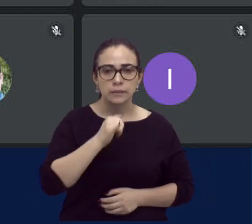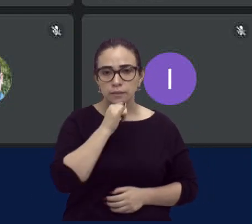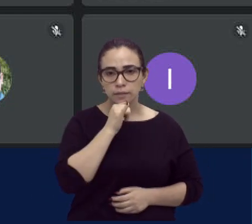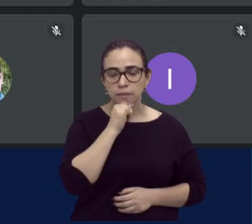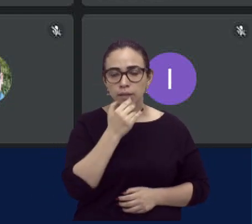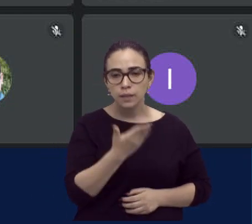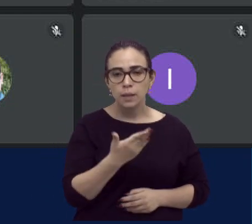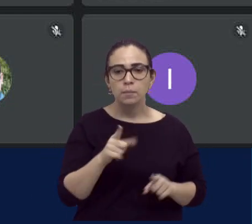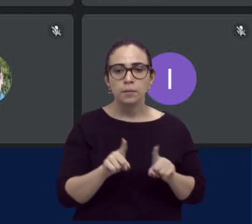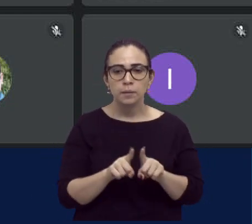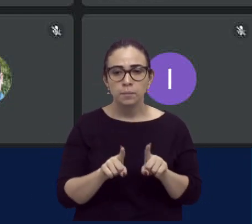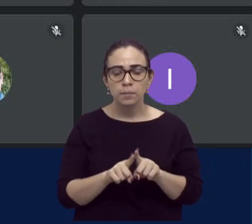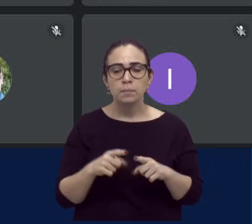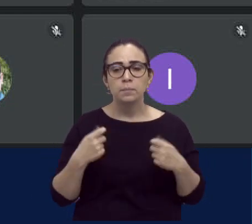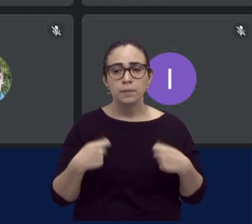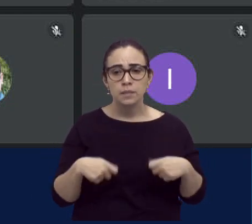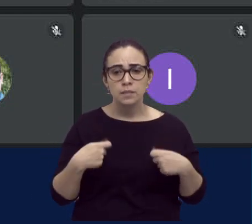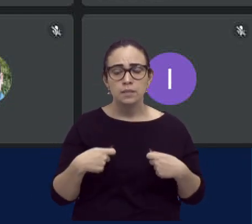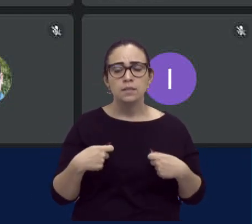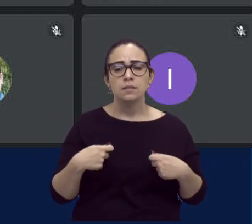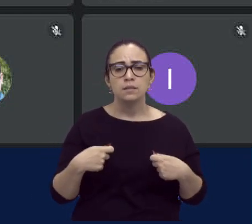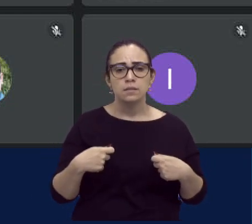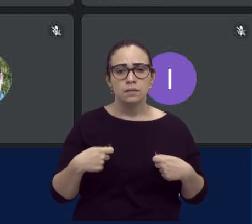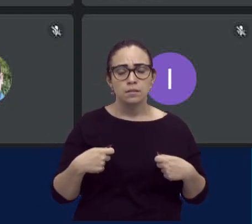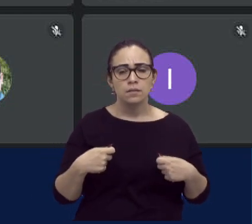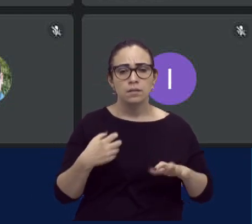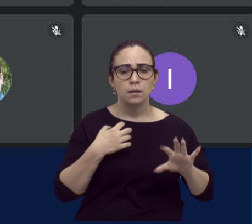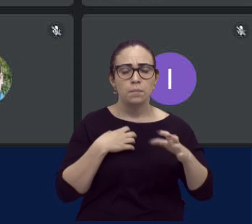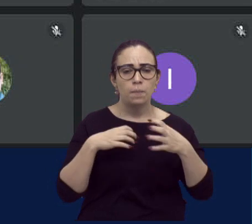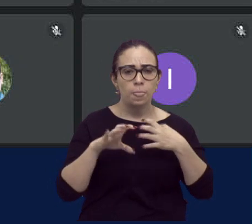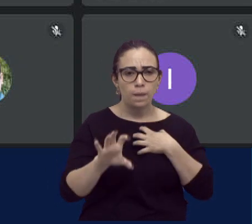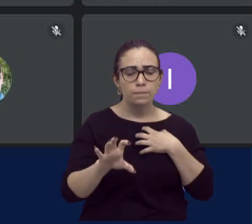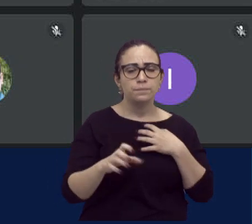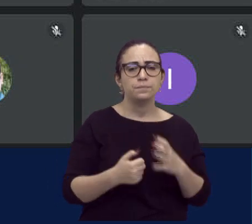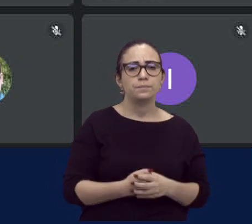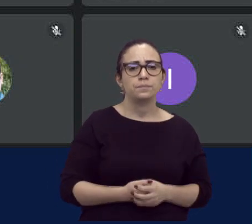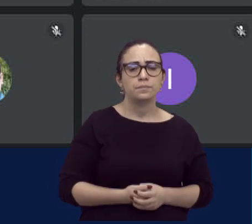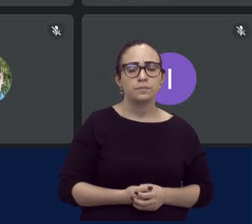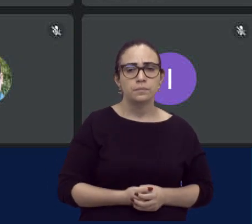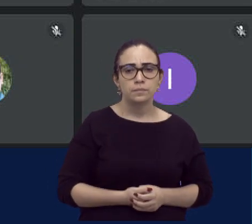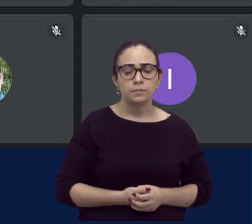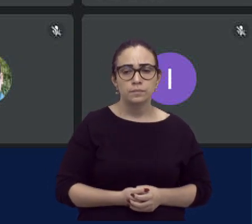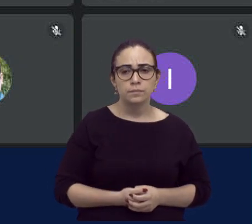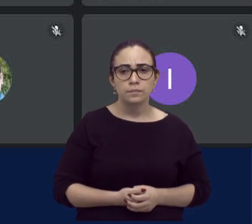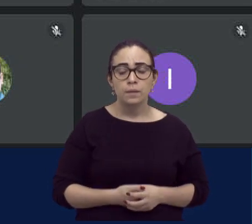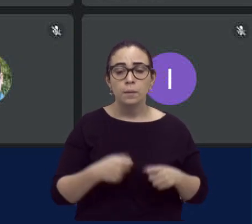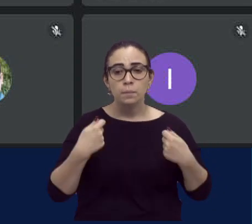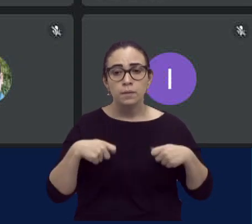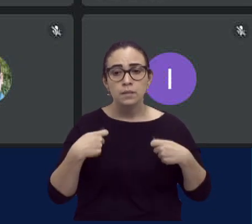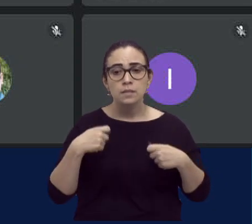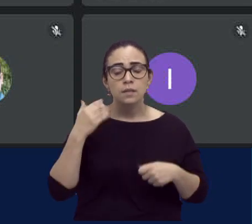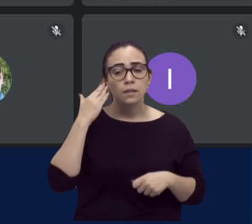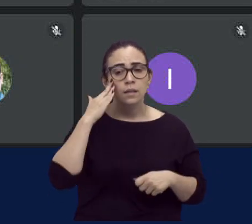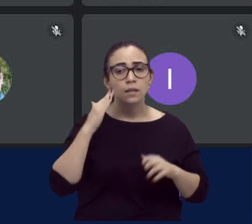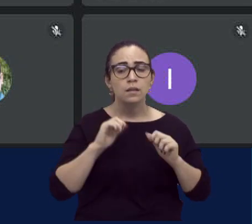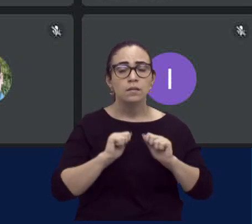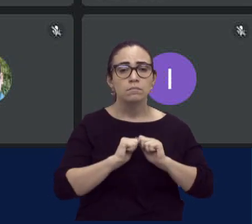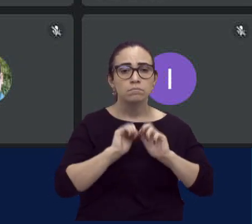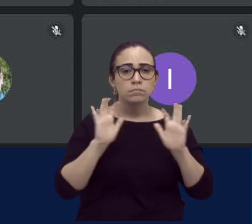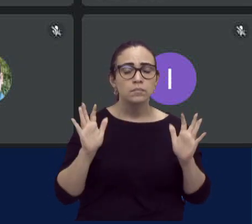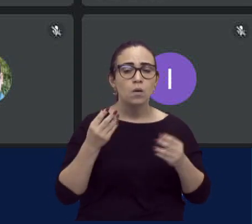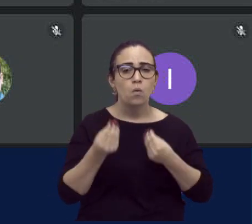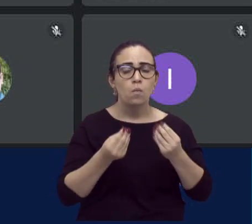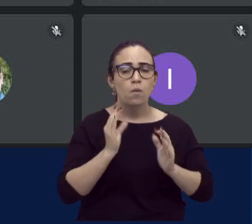né? A gente precisa exercer esse olhar de empatia, a gente precisa conseguir tentar entrar em comunicação,